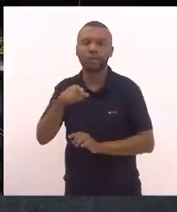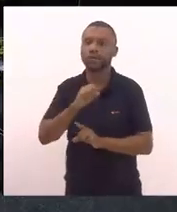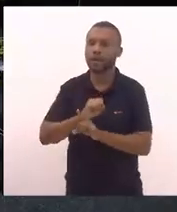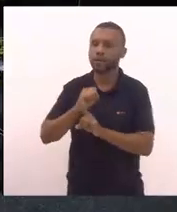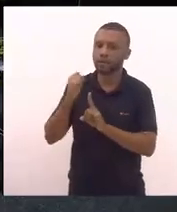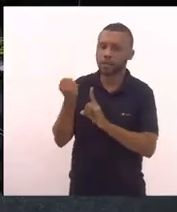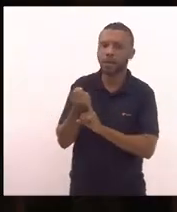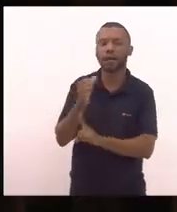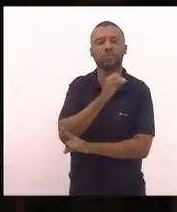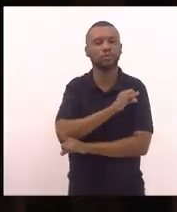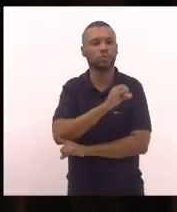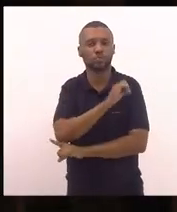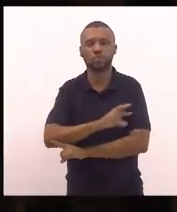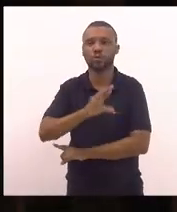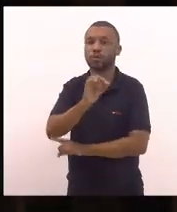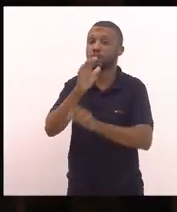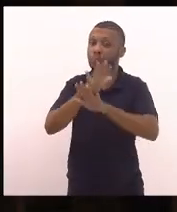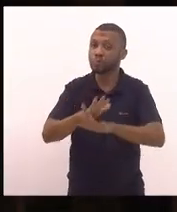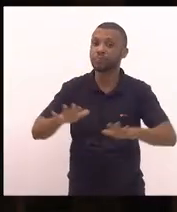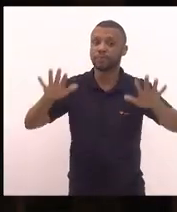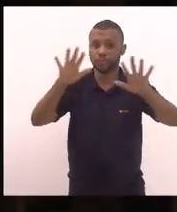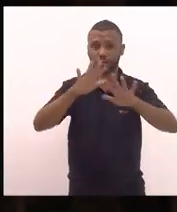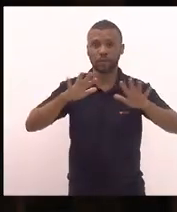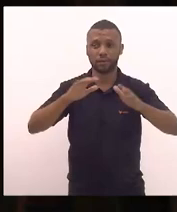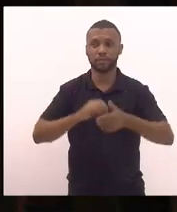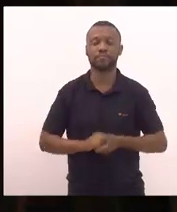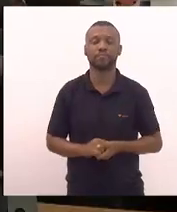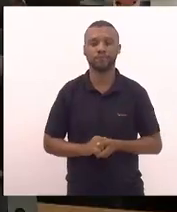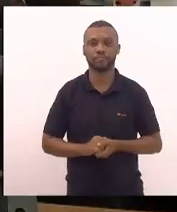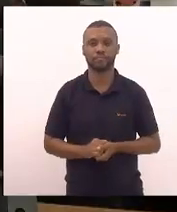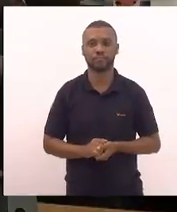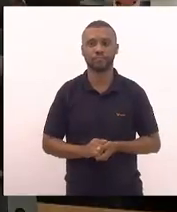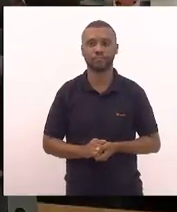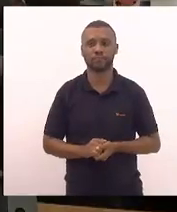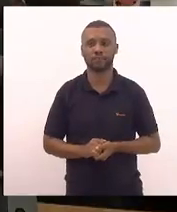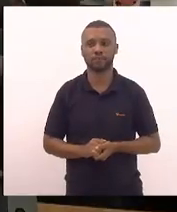sociedade fluminense como um todo.